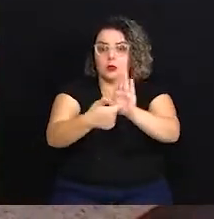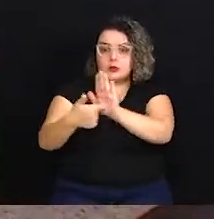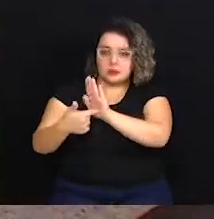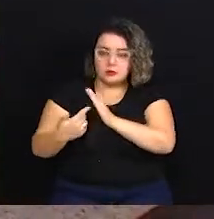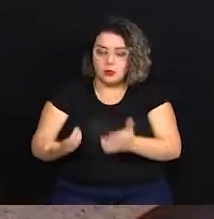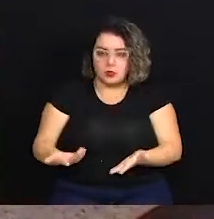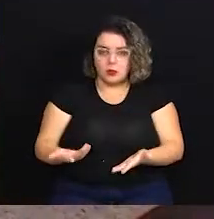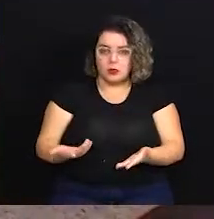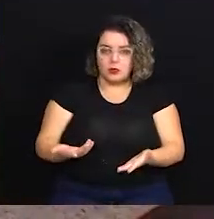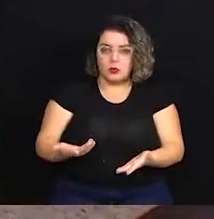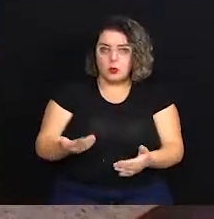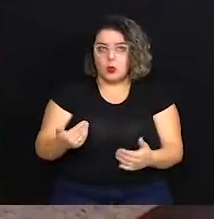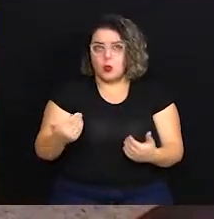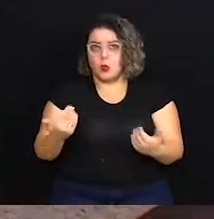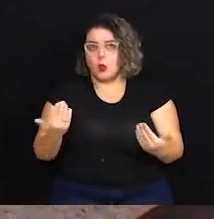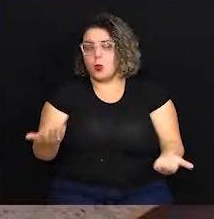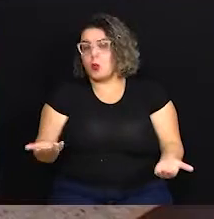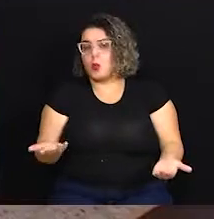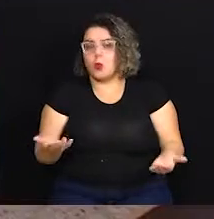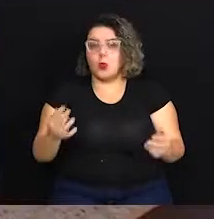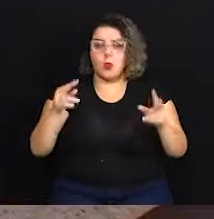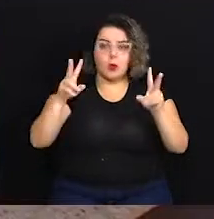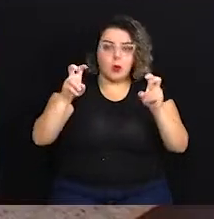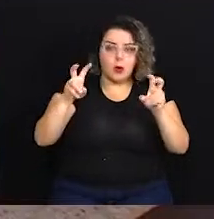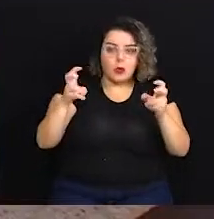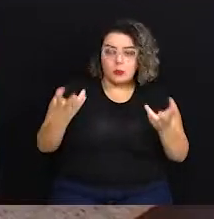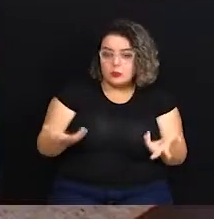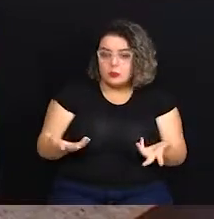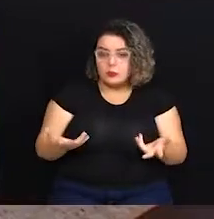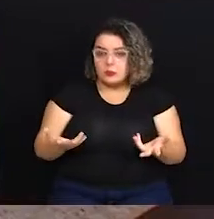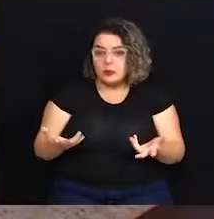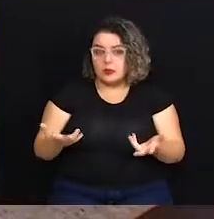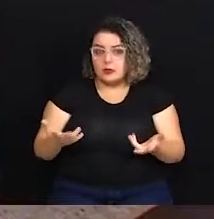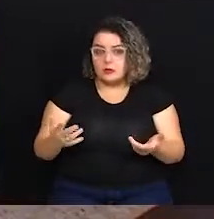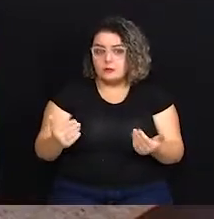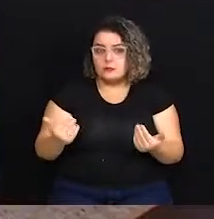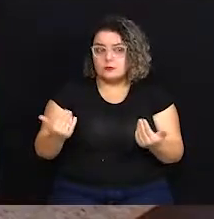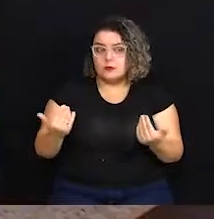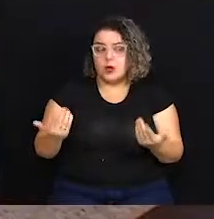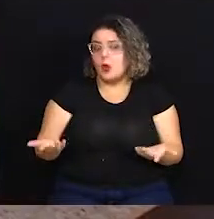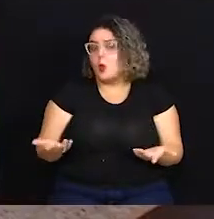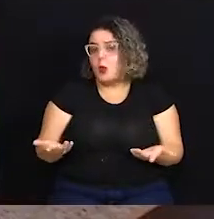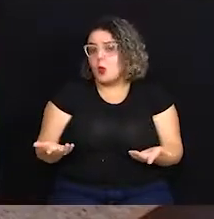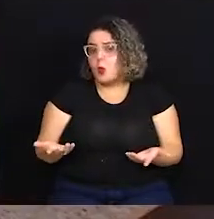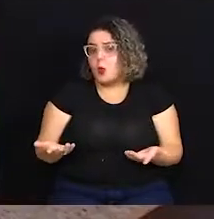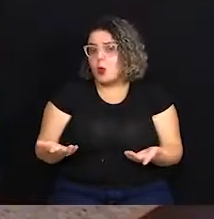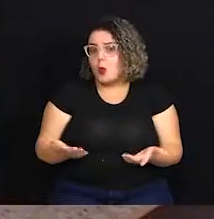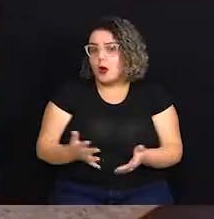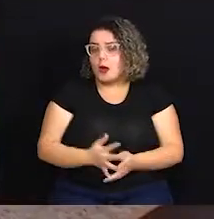né? Qual seria o tema e qual é